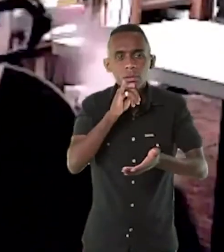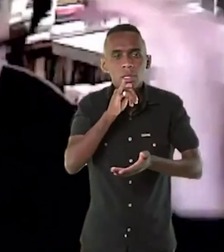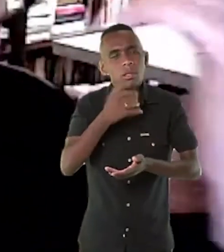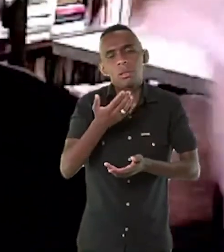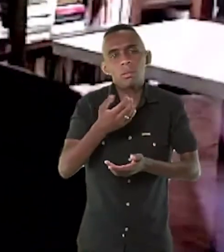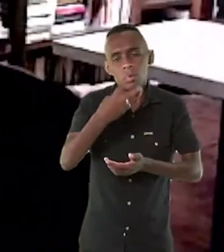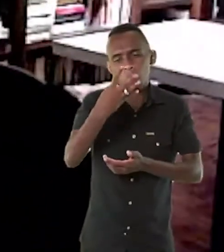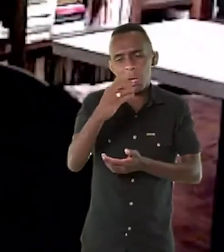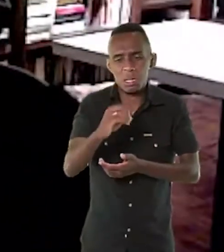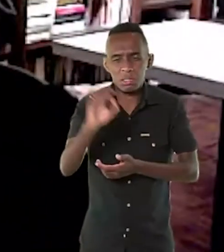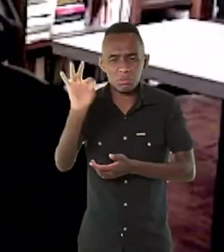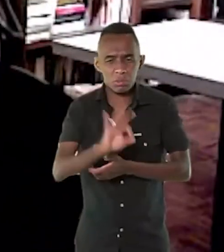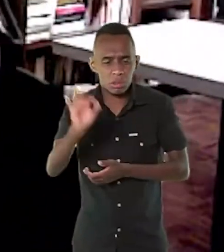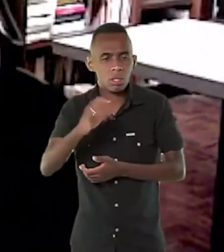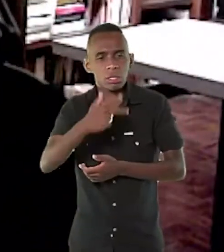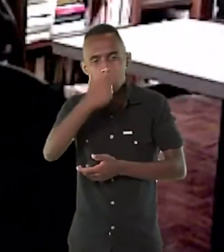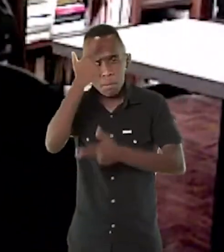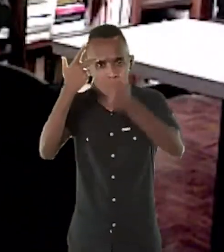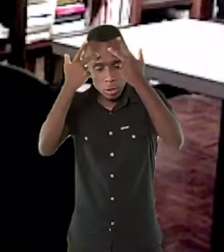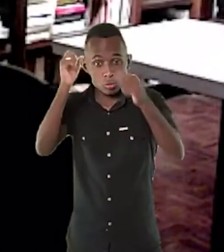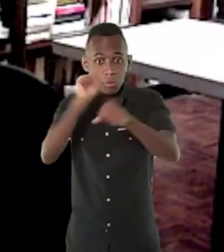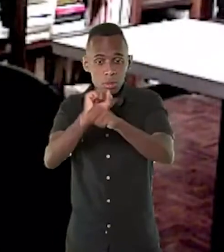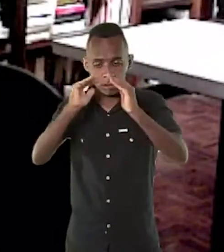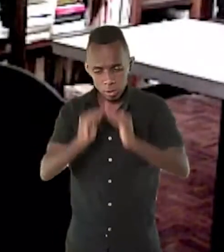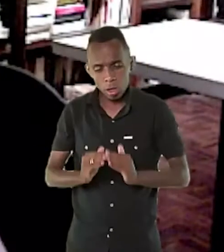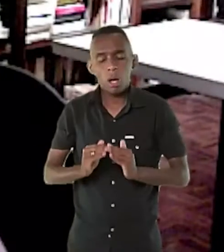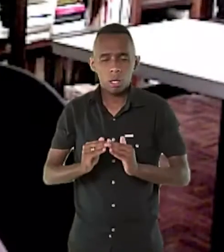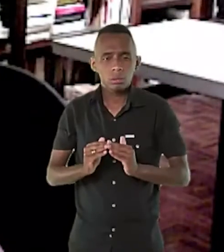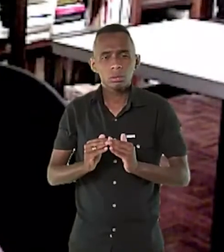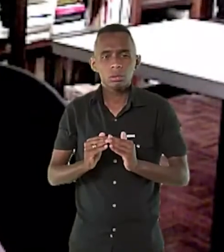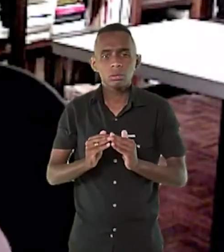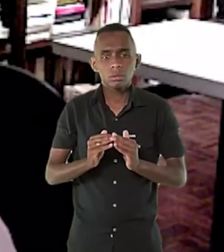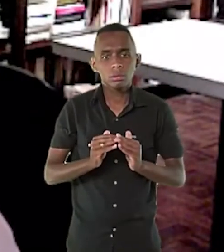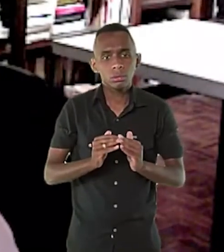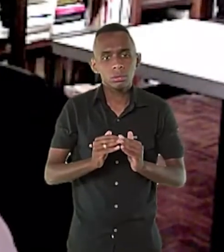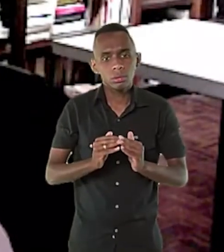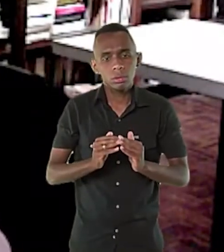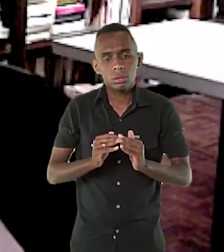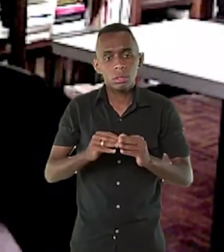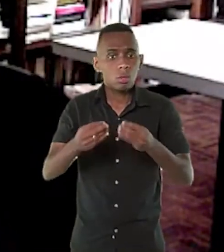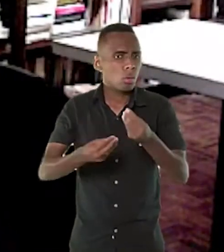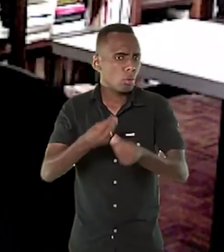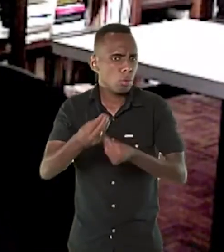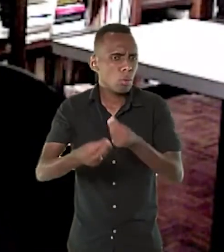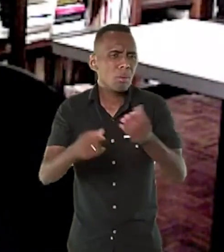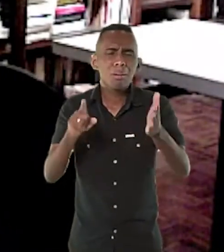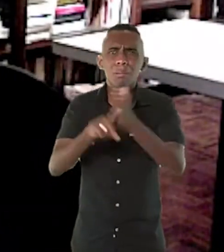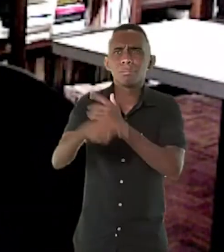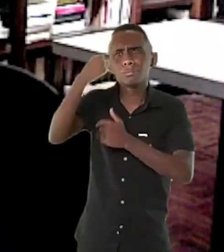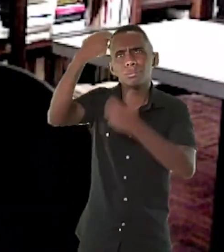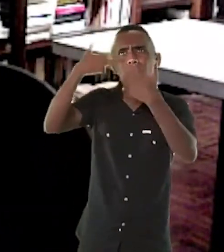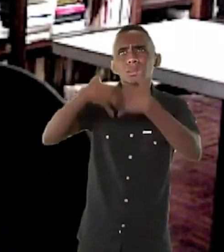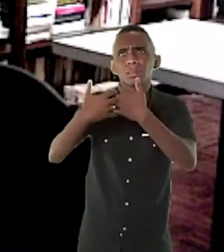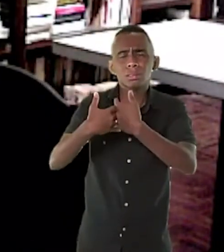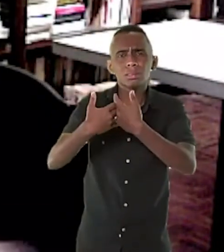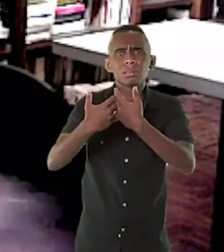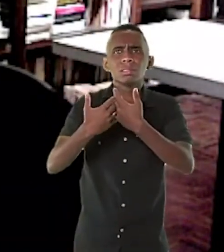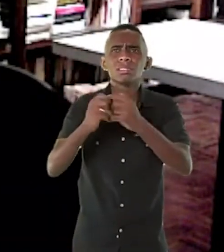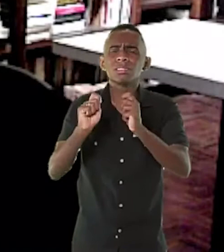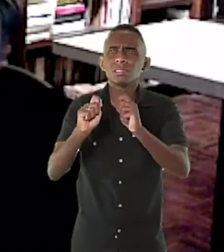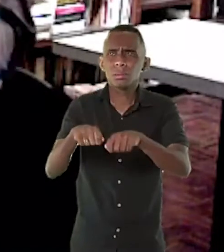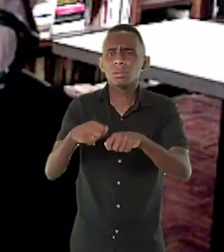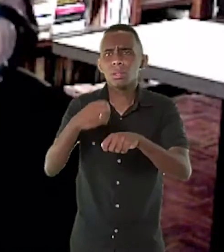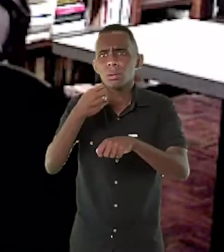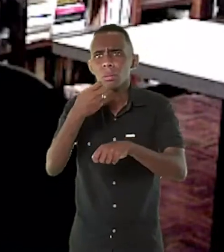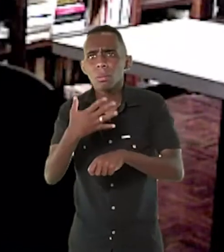tem 20%, tem 10%. E aí, de repente, se pergunta, bom, e aquele sujeito